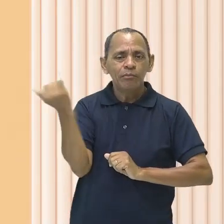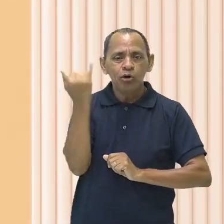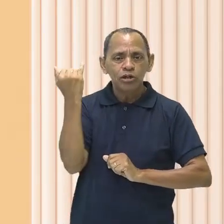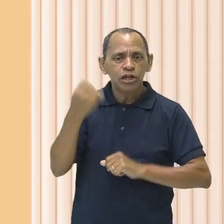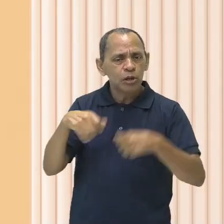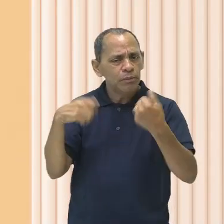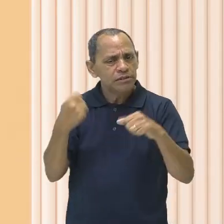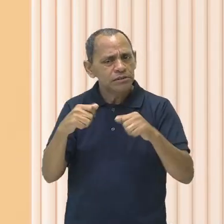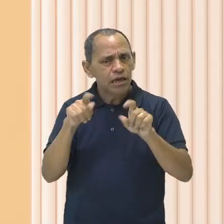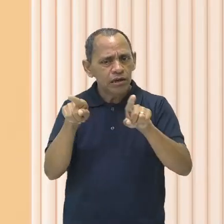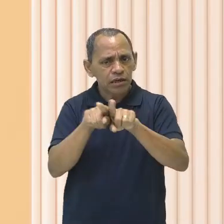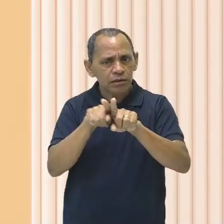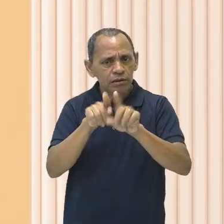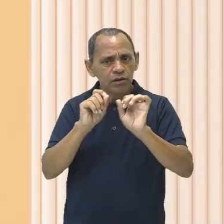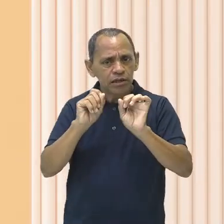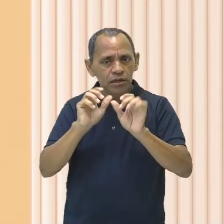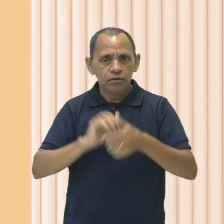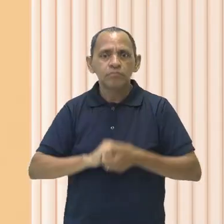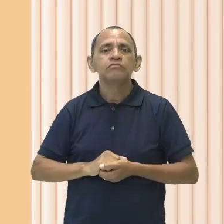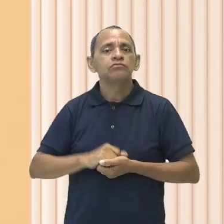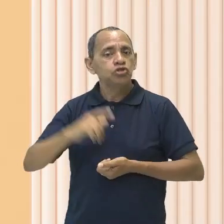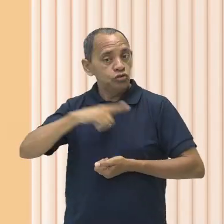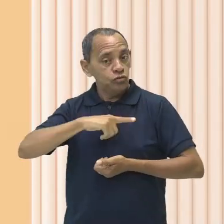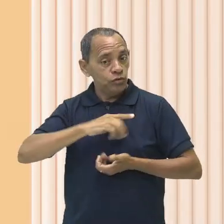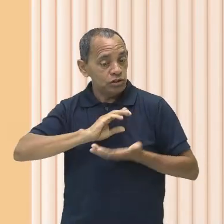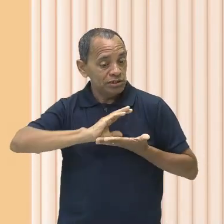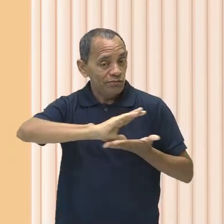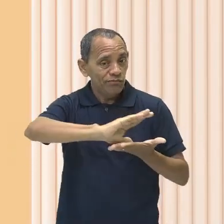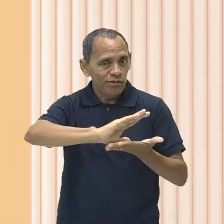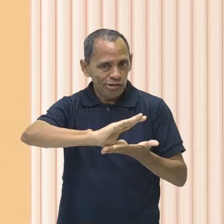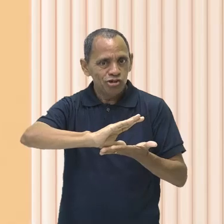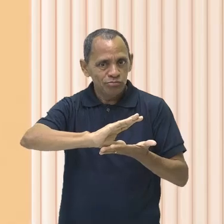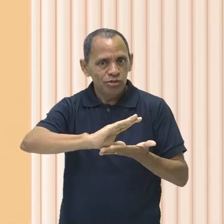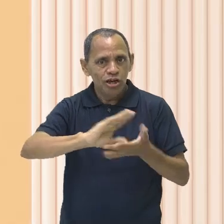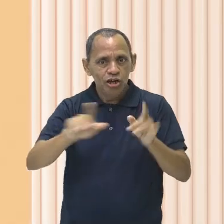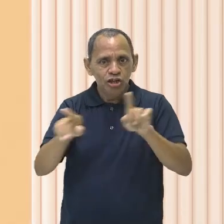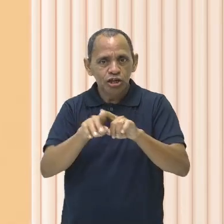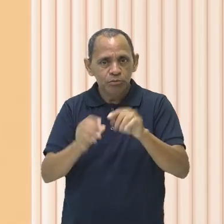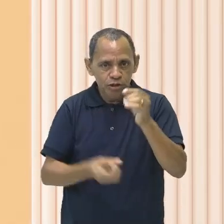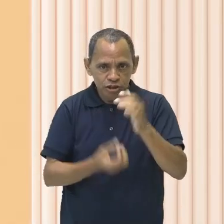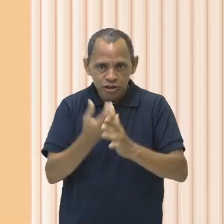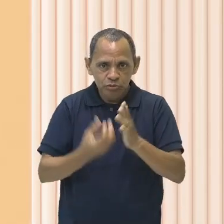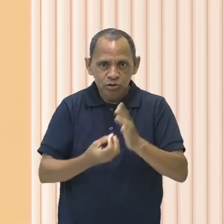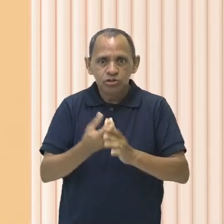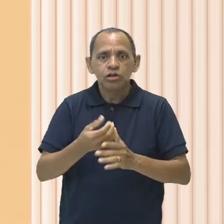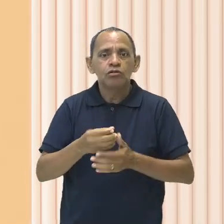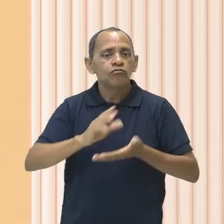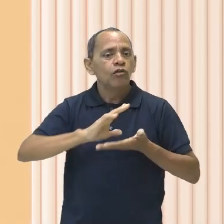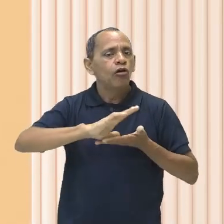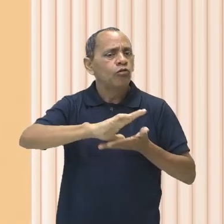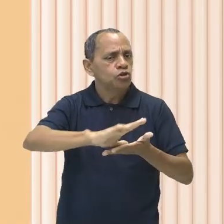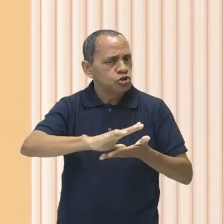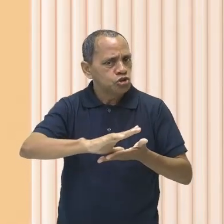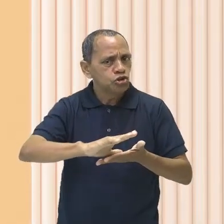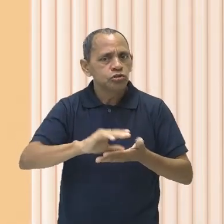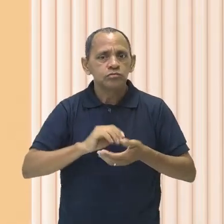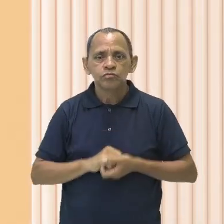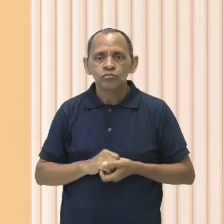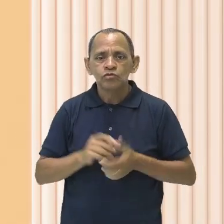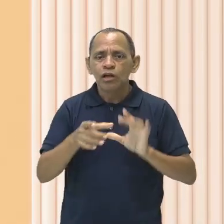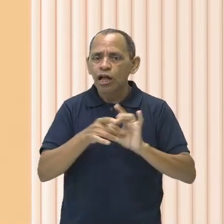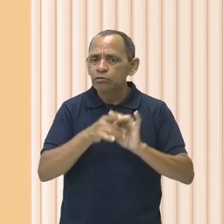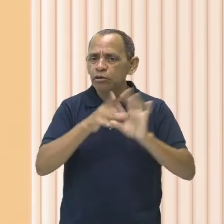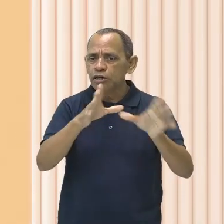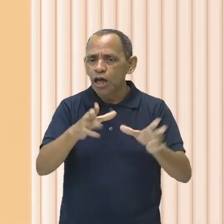que houvesse investimento na produção. Então, ele vai investir, vai dar crédito aos senhores